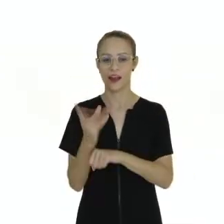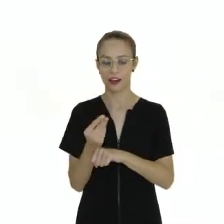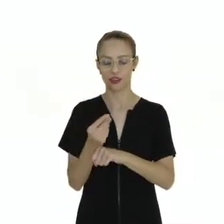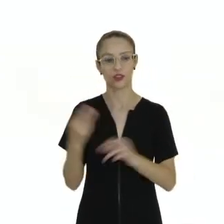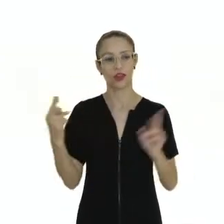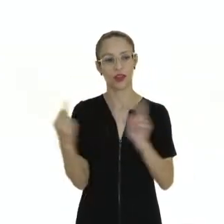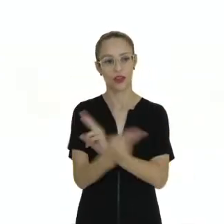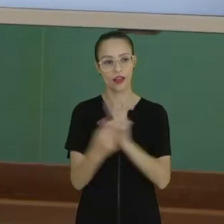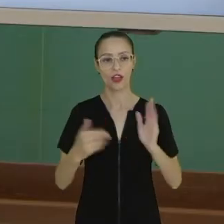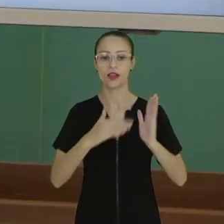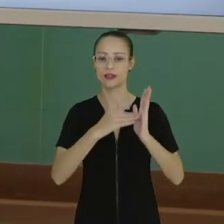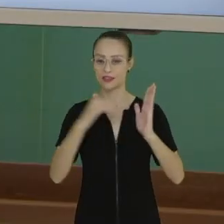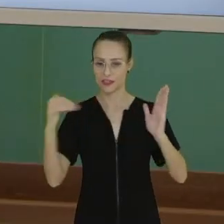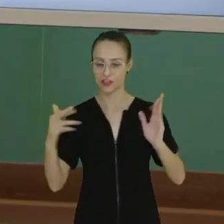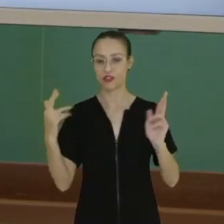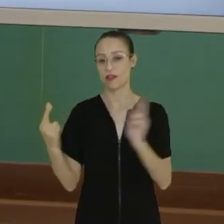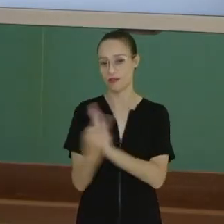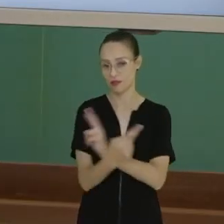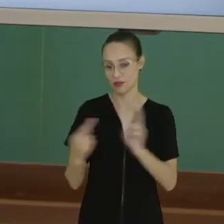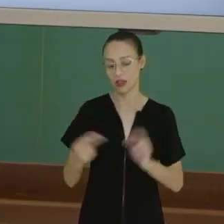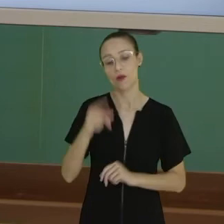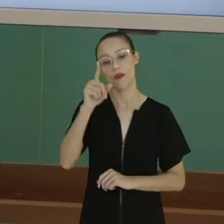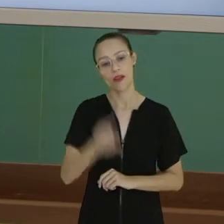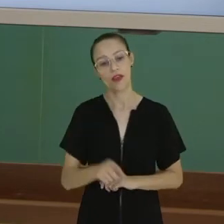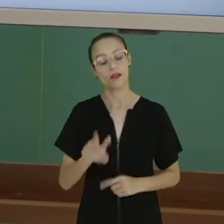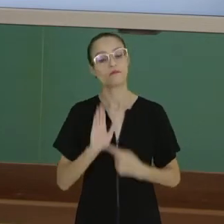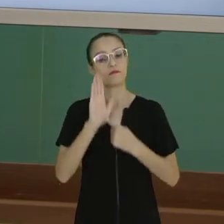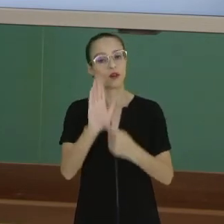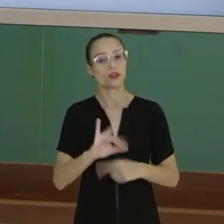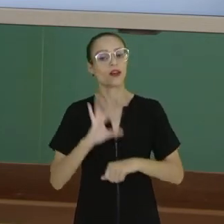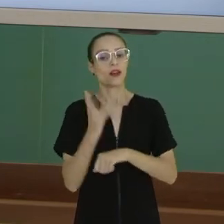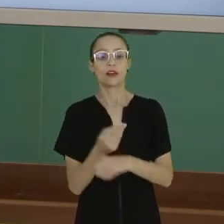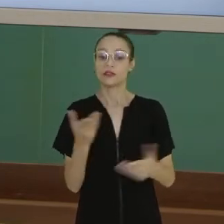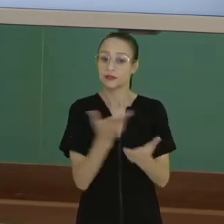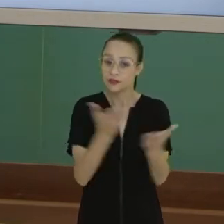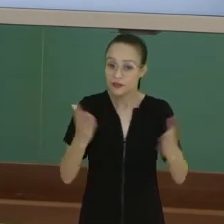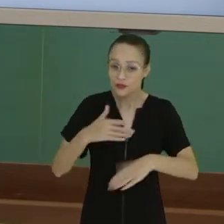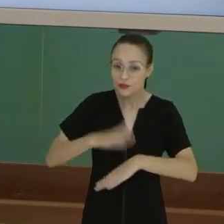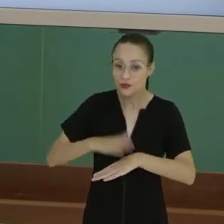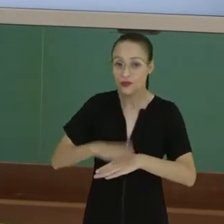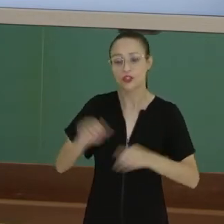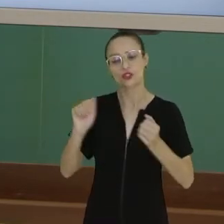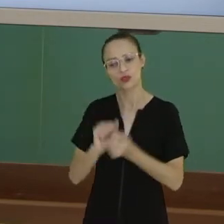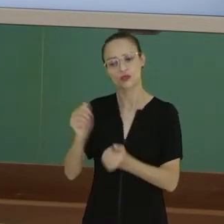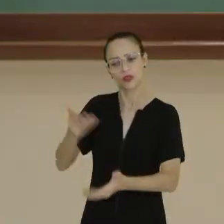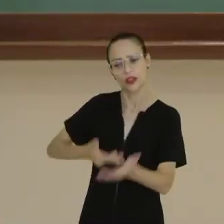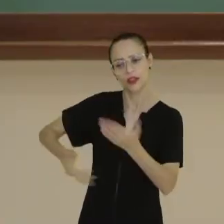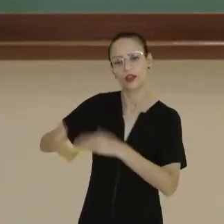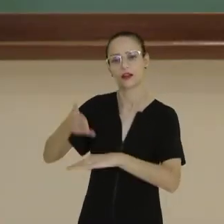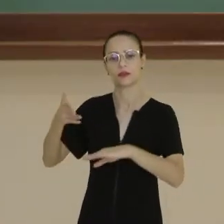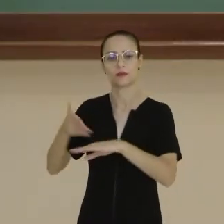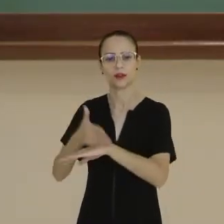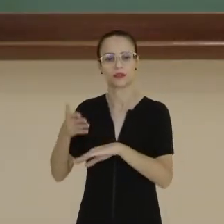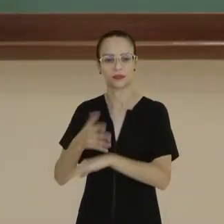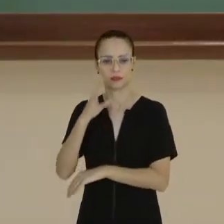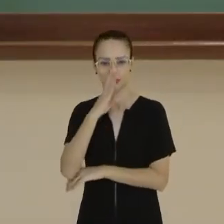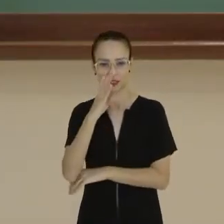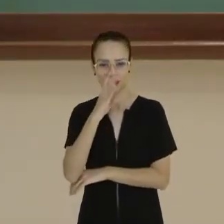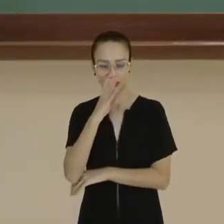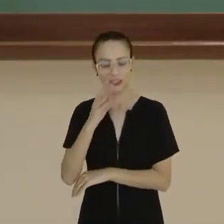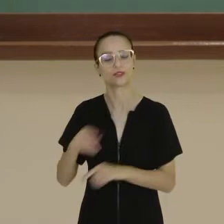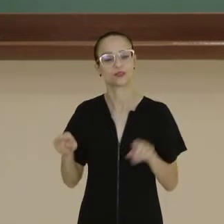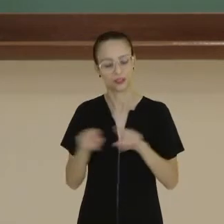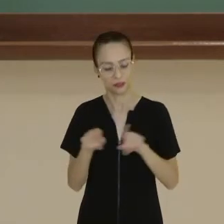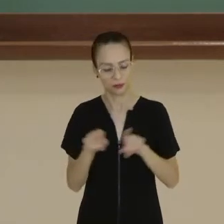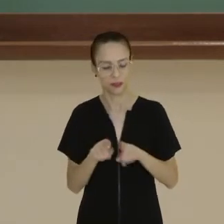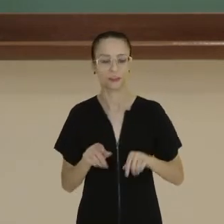ou estética relacional, né? Que traz essa arte para você estar junto ali, pensando, apreciando, mas